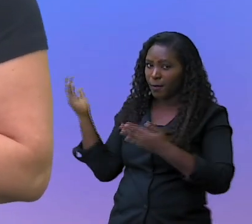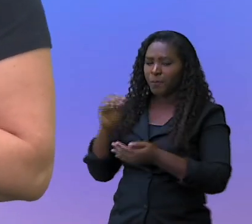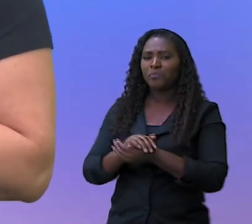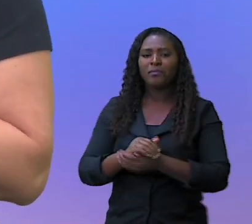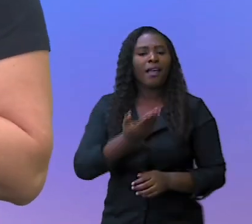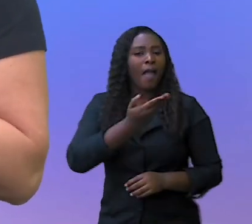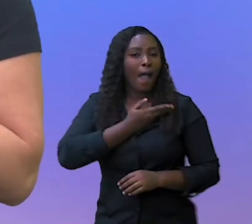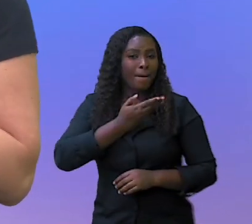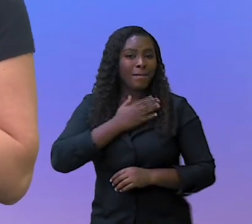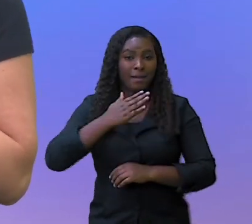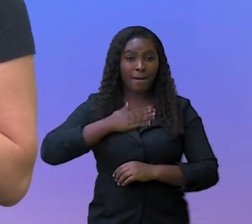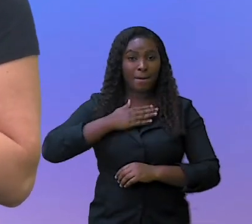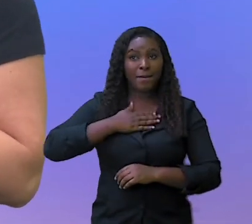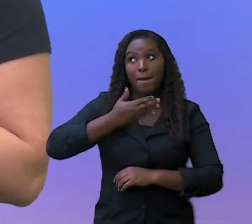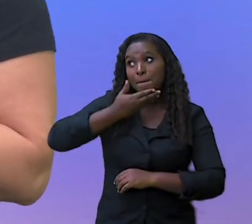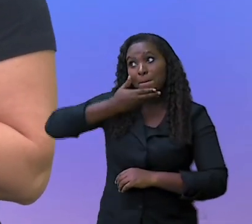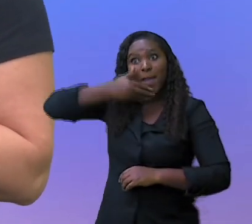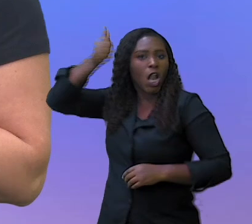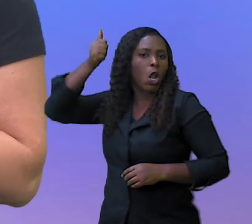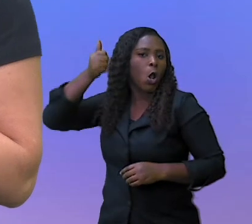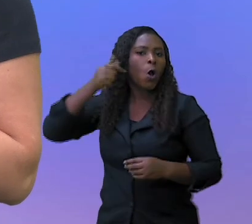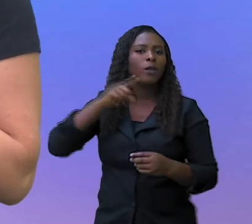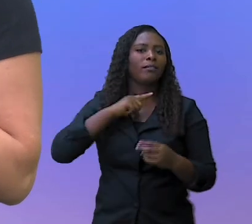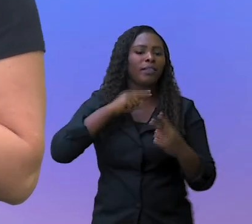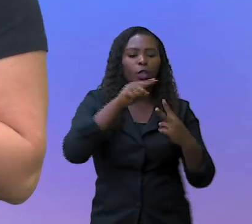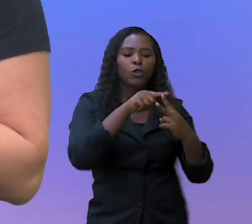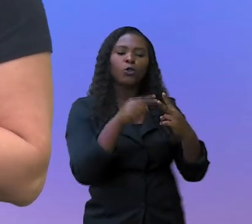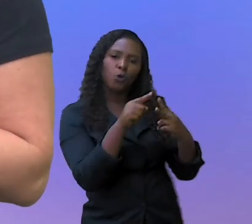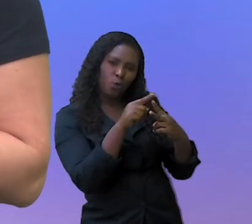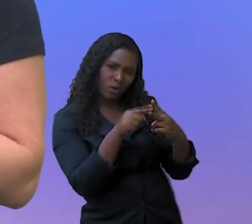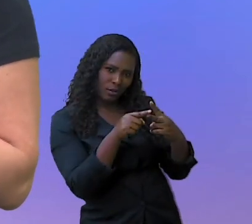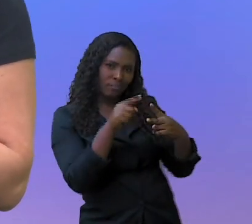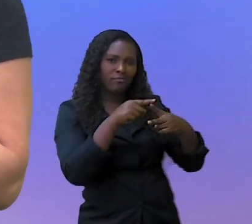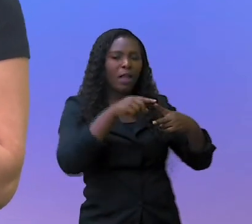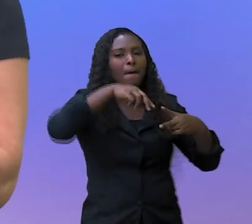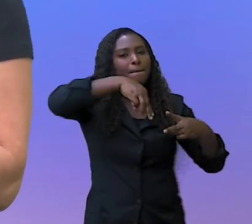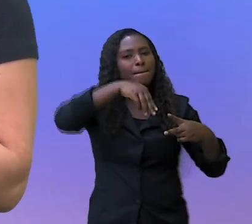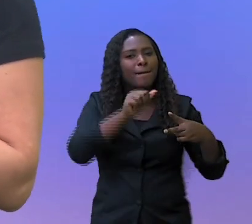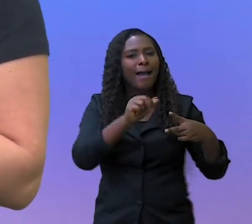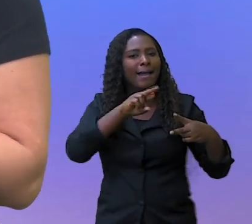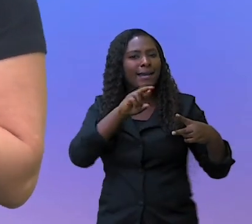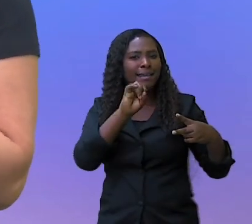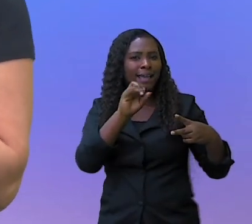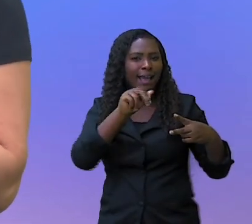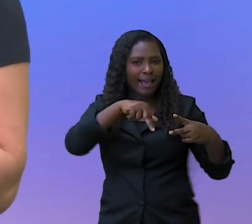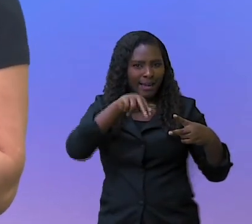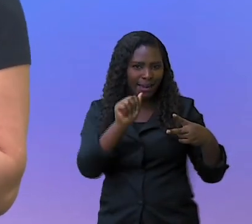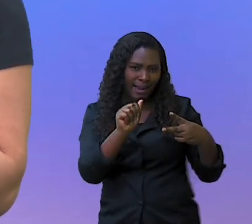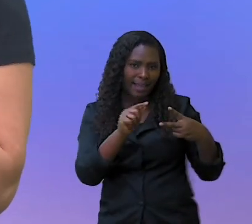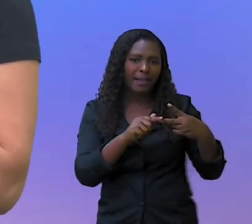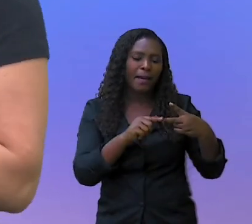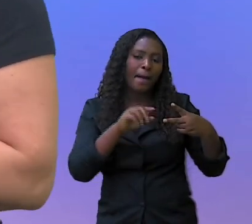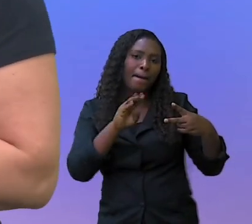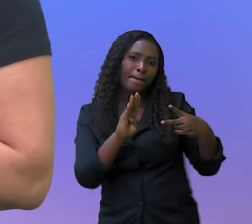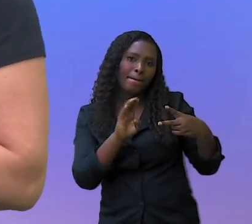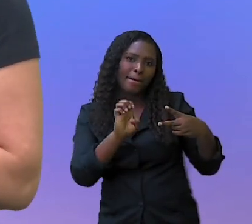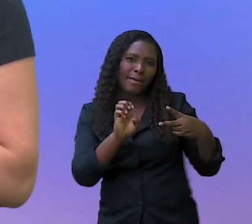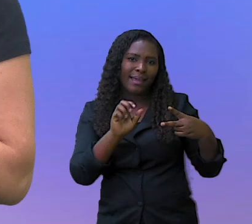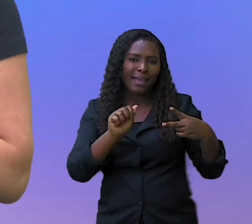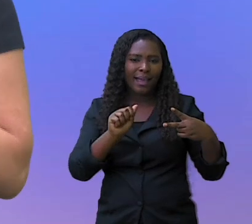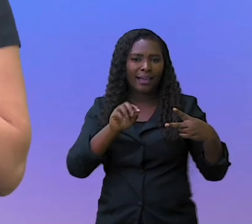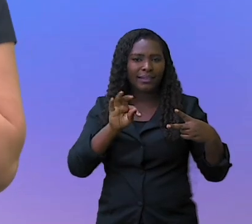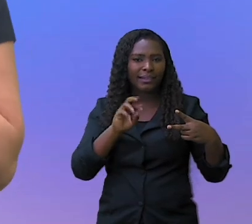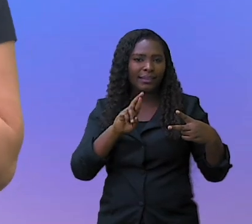Beatriz. Percebam junto comigo aí que nós temos o substantivo, né? Amigas, Mariana e